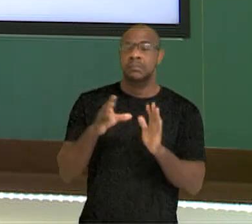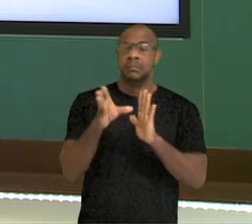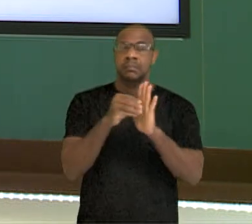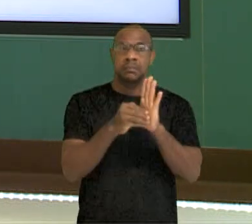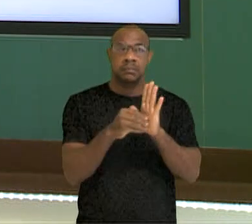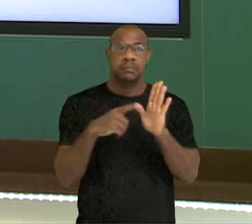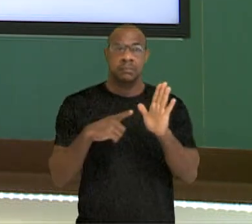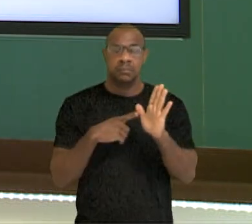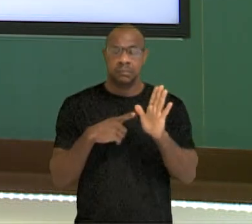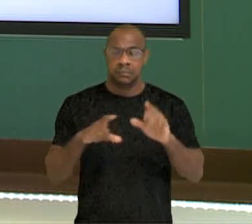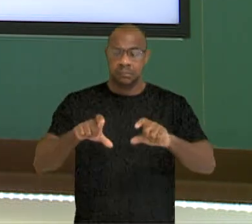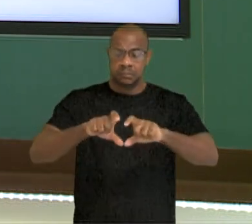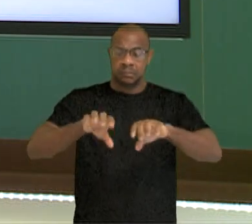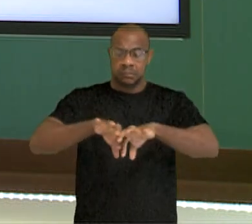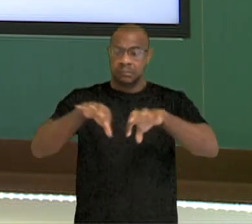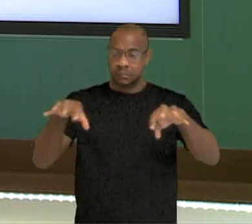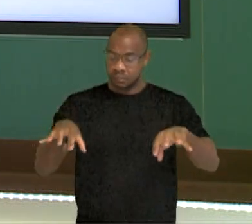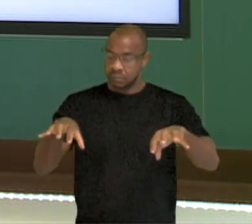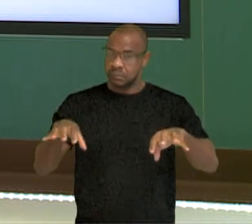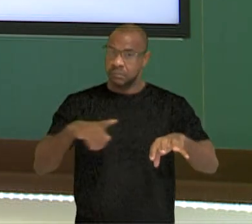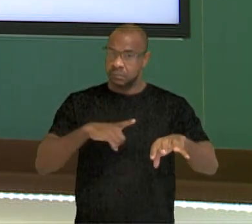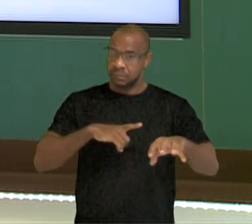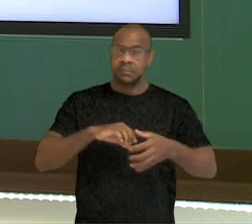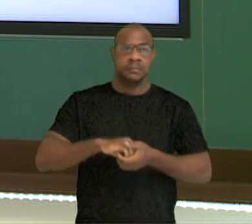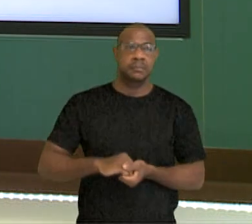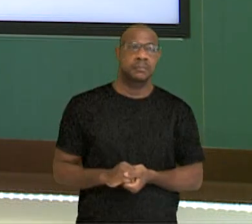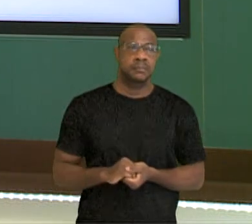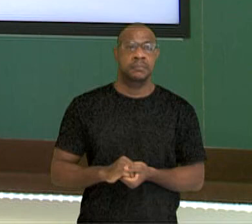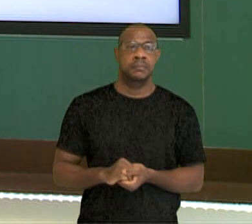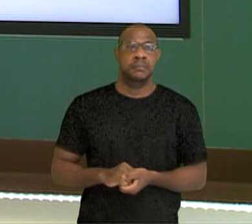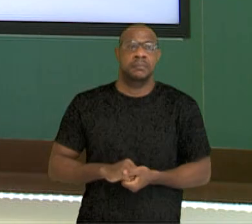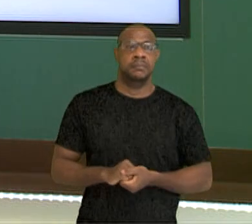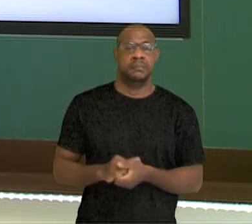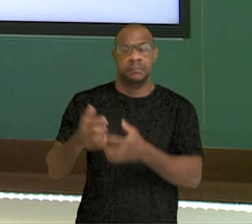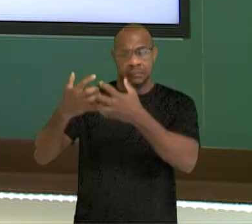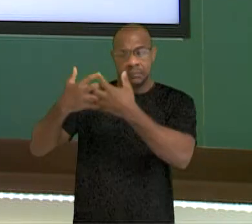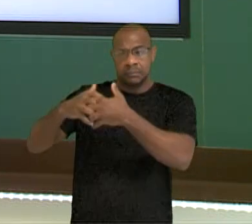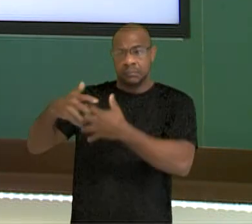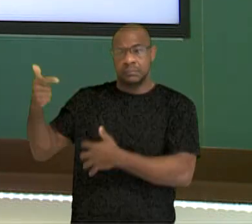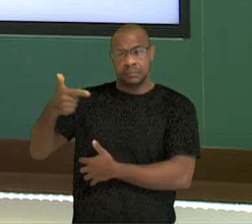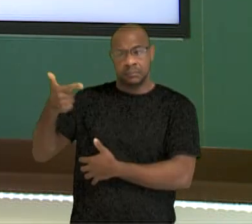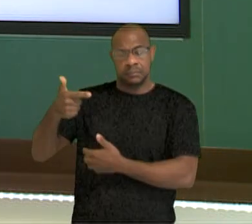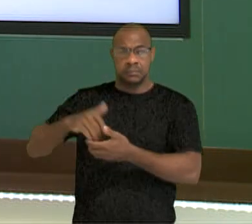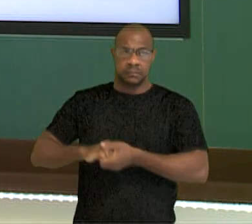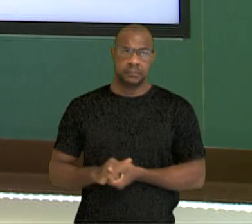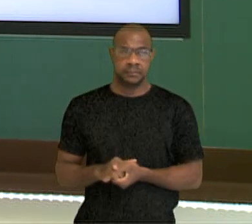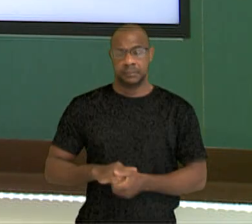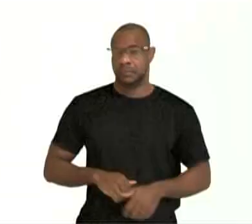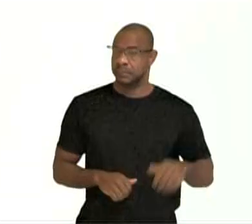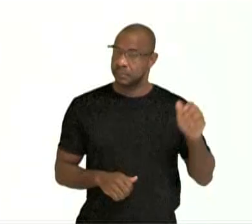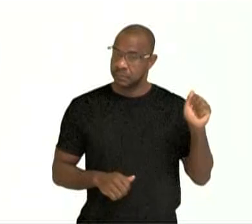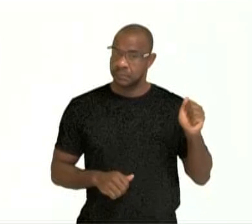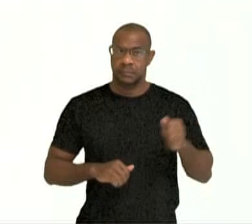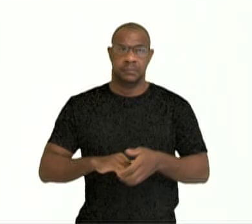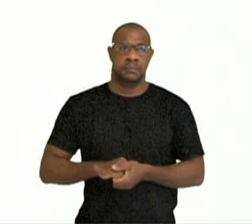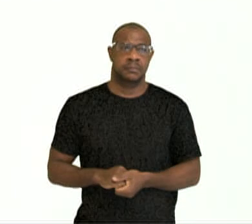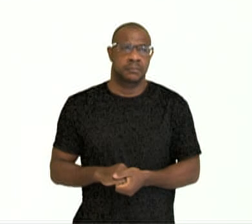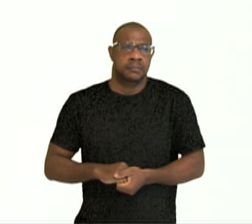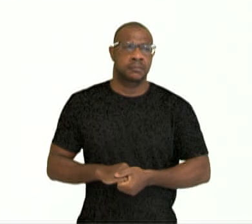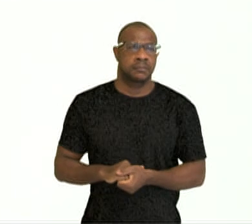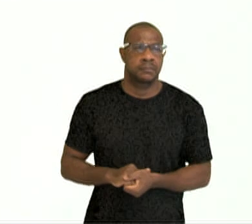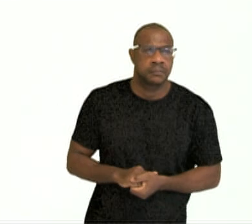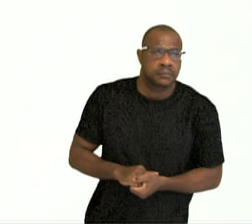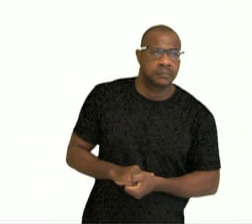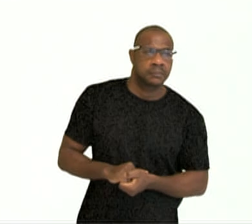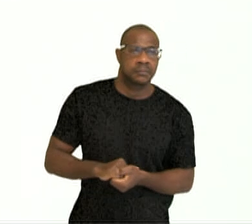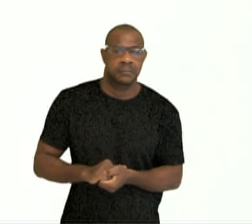são inseparáveis. Vamos então para uma segunda reflexão, né? Letra A. O eu lírico do texto se